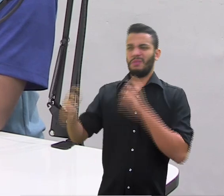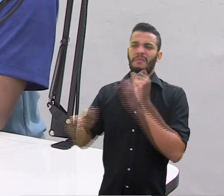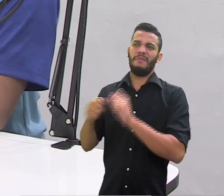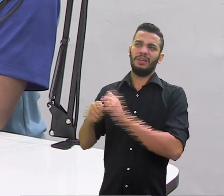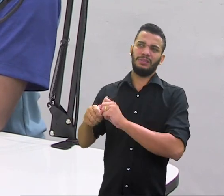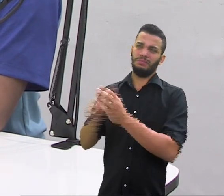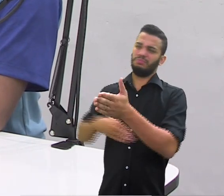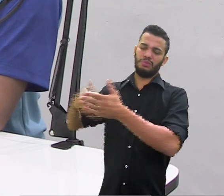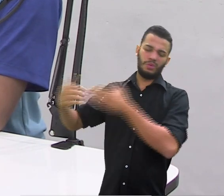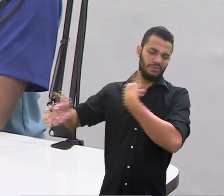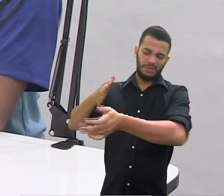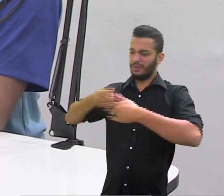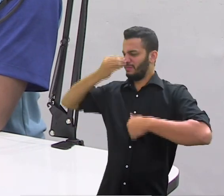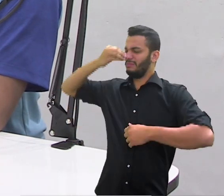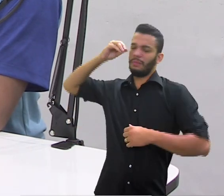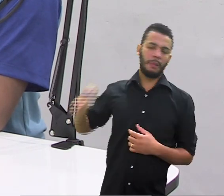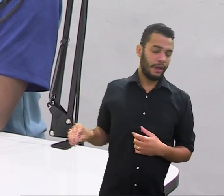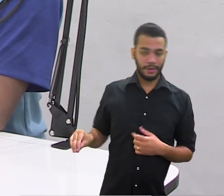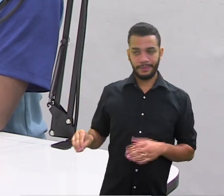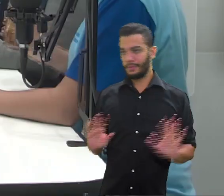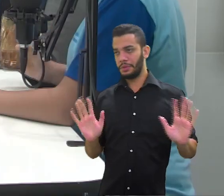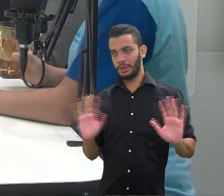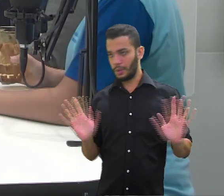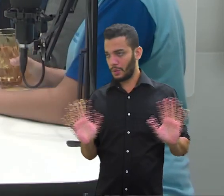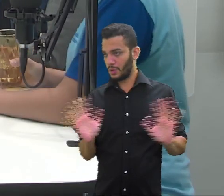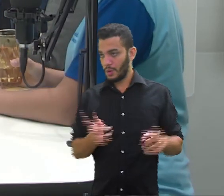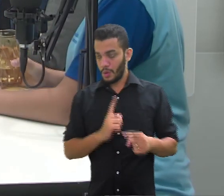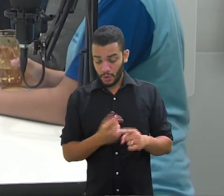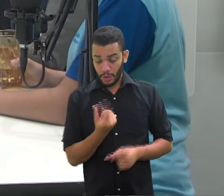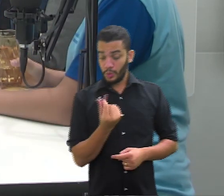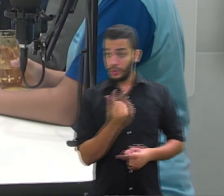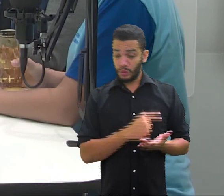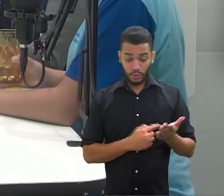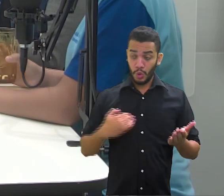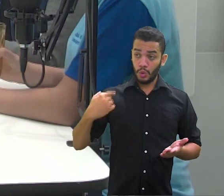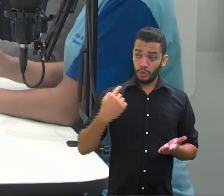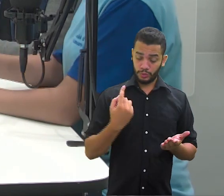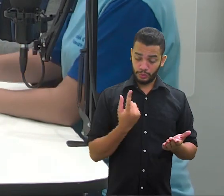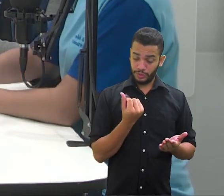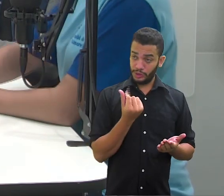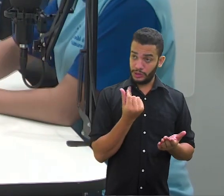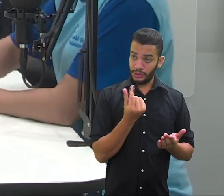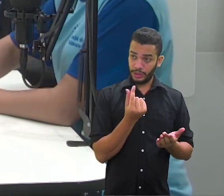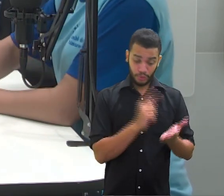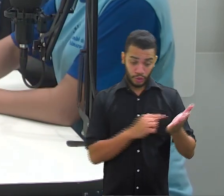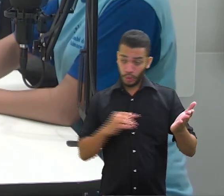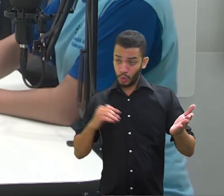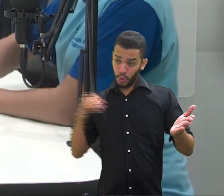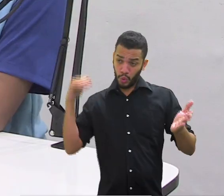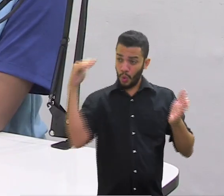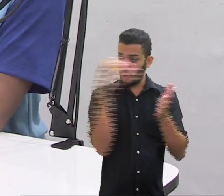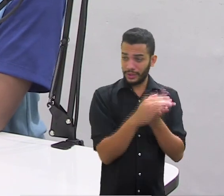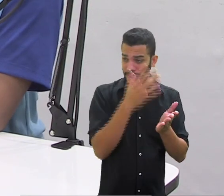é nosso, é o nosso dinheiro. A gente tem que zelar para isso. Quando ele vai para uma escola particular, onde ele tem